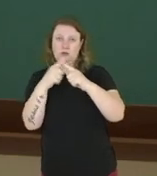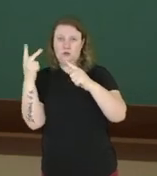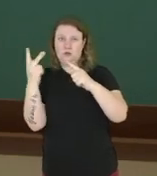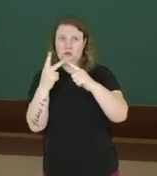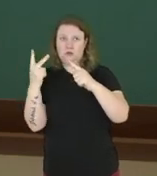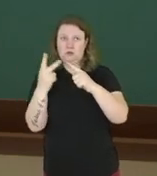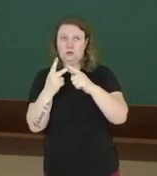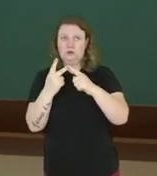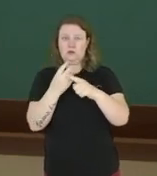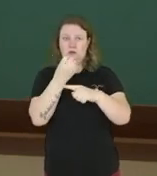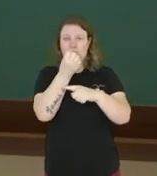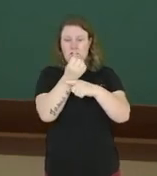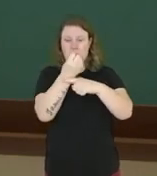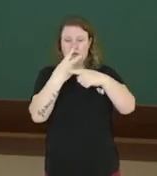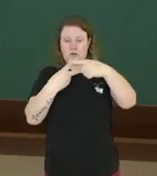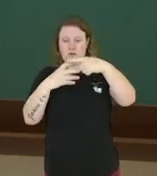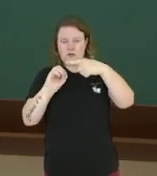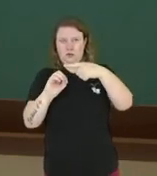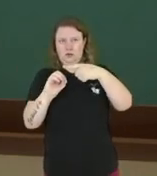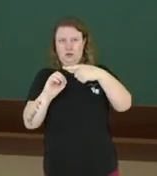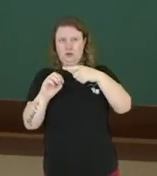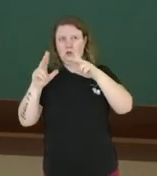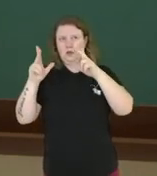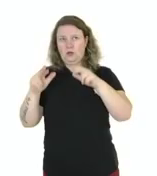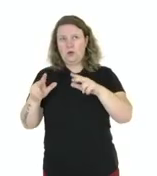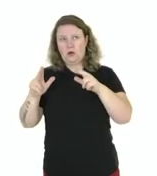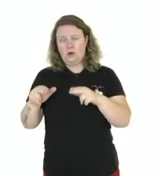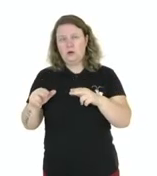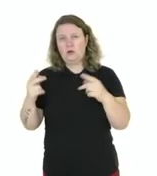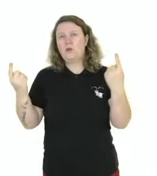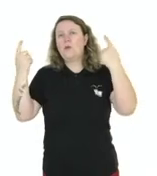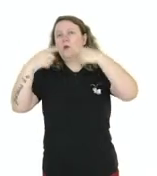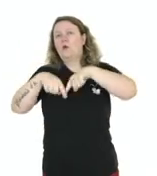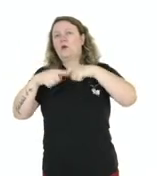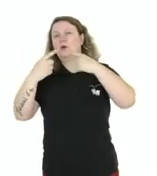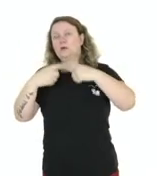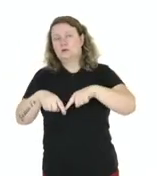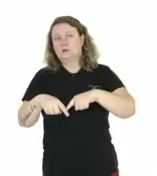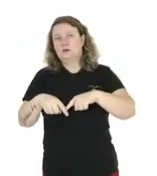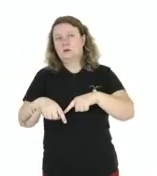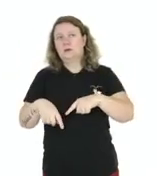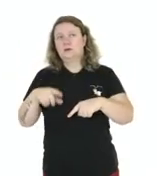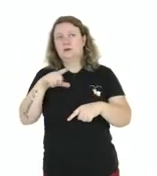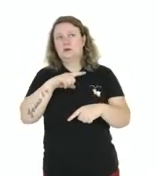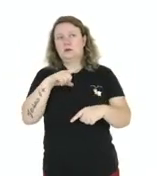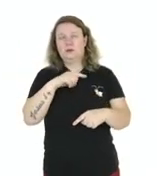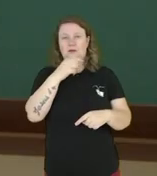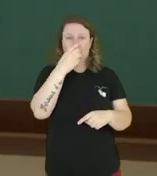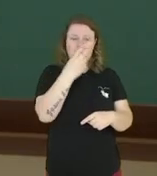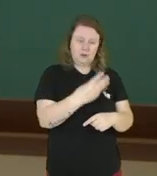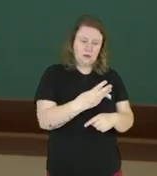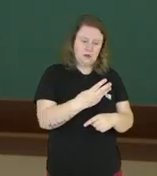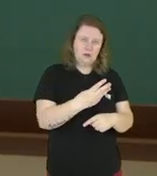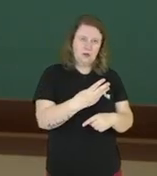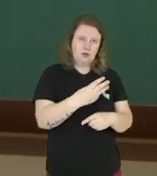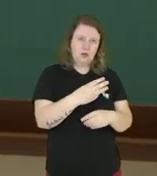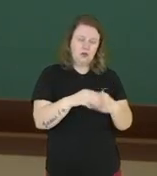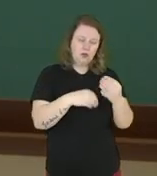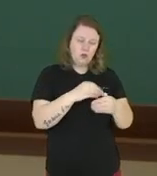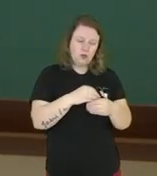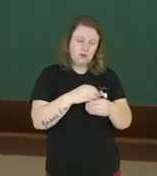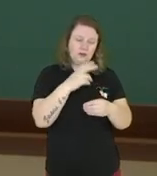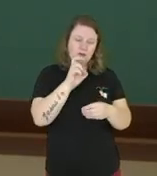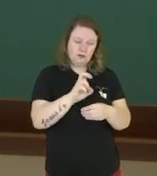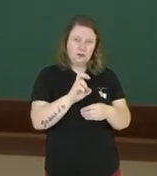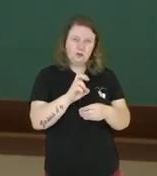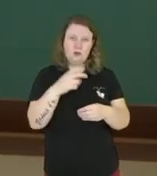Dá 6 em 20. E a mesma coisa se você inverter. Aqui eu tenho 3 no meio de 5 e aqui 2 no meio